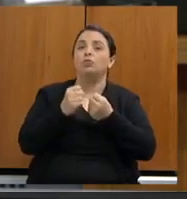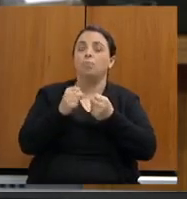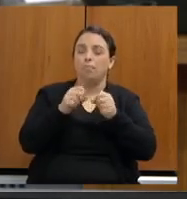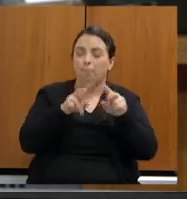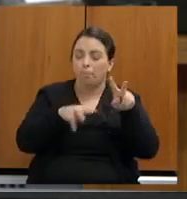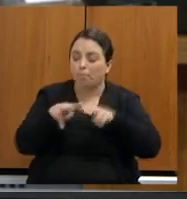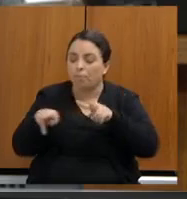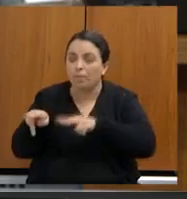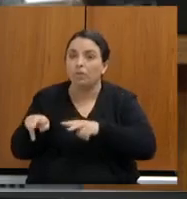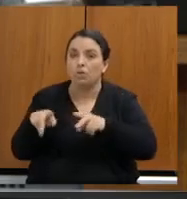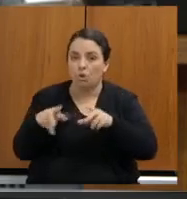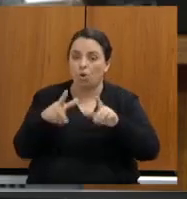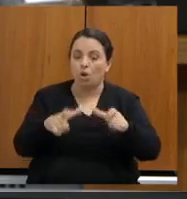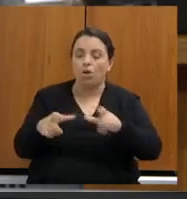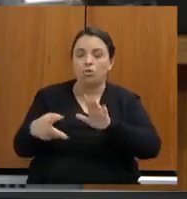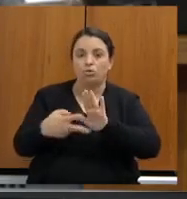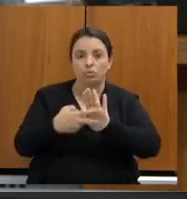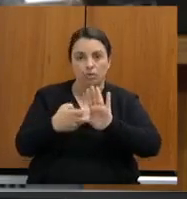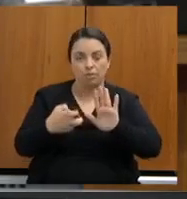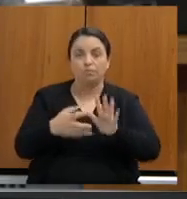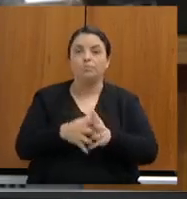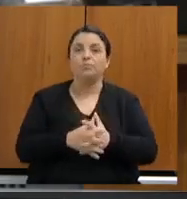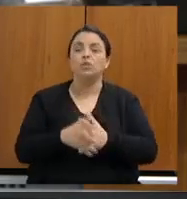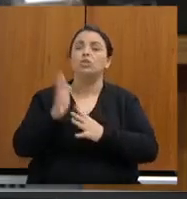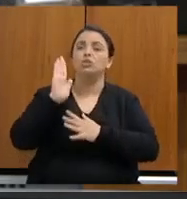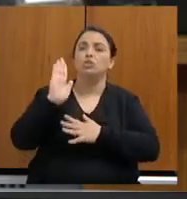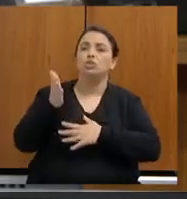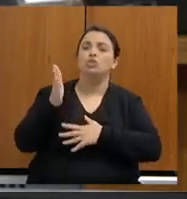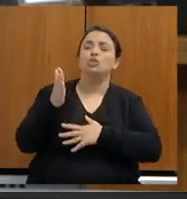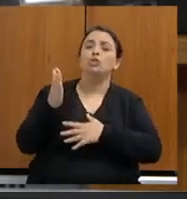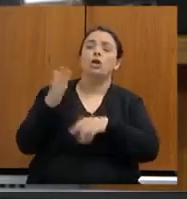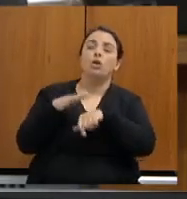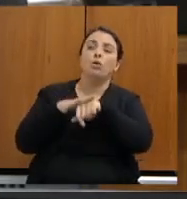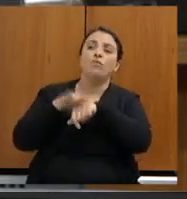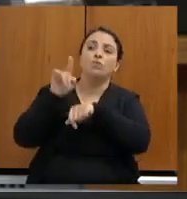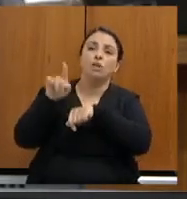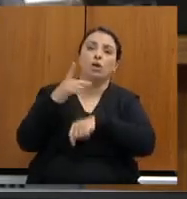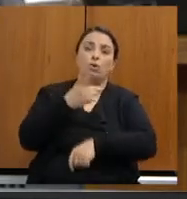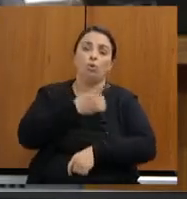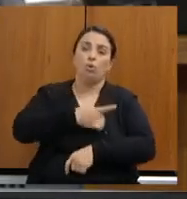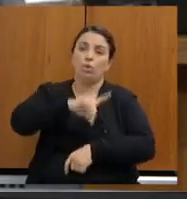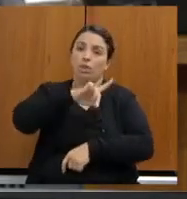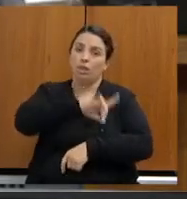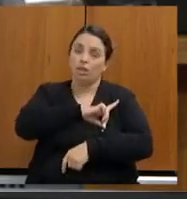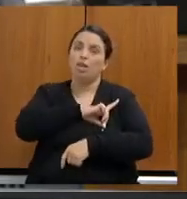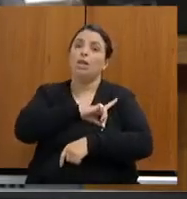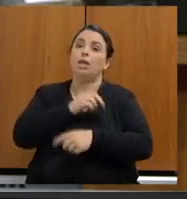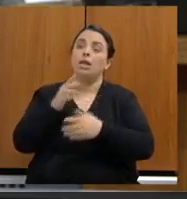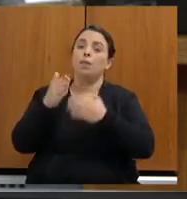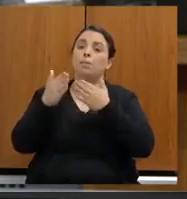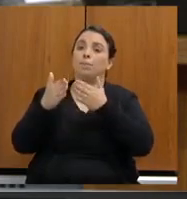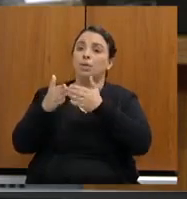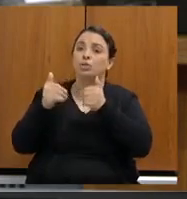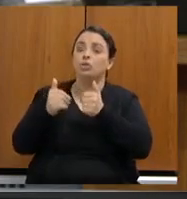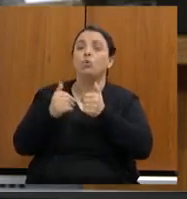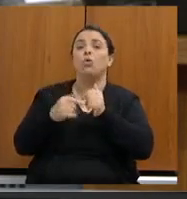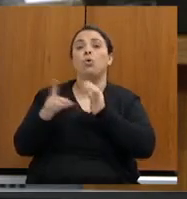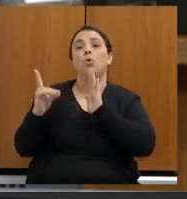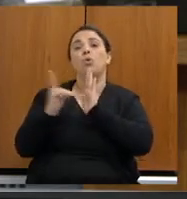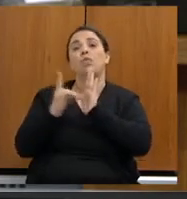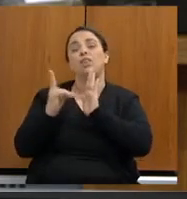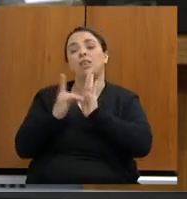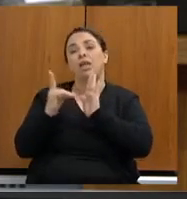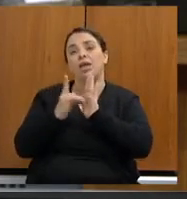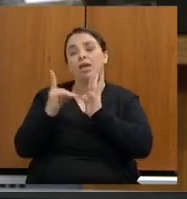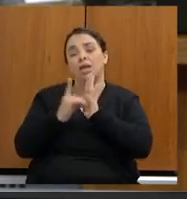ao Detran e Ainda cabe destaque a edição de um Decreto Estadual desvinculando antiga cop